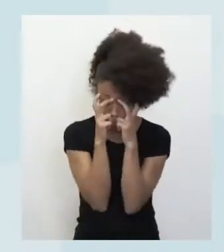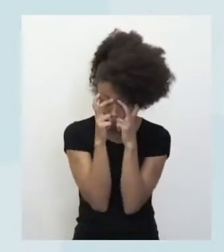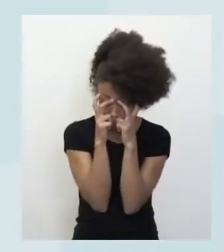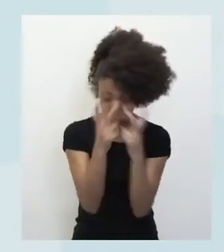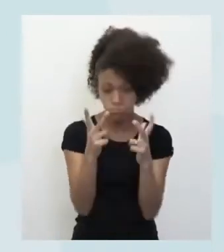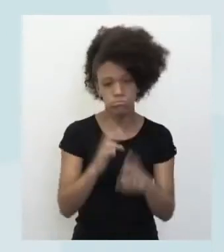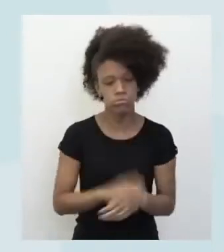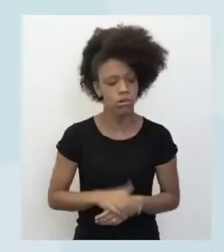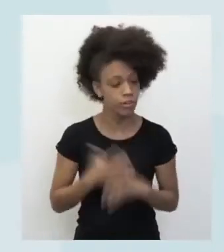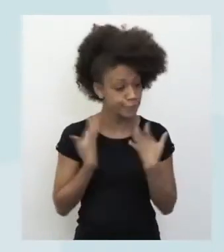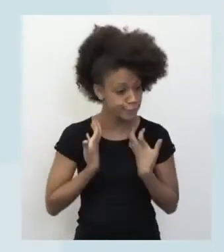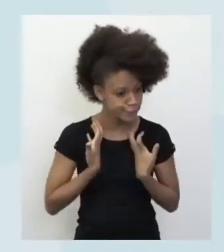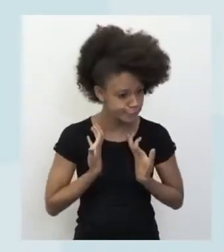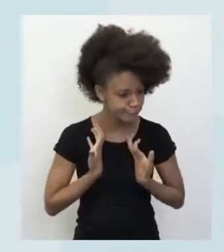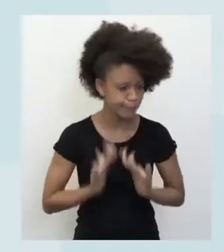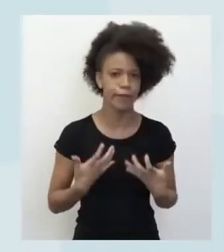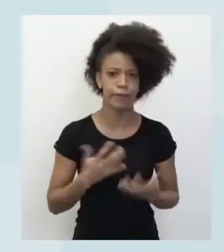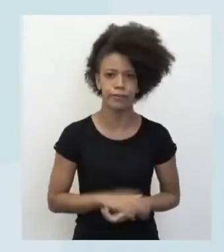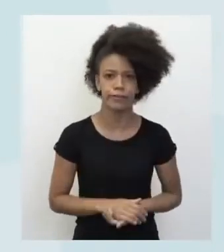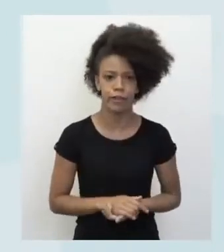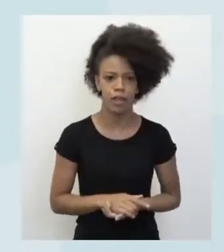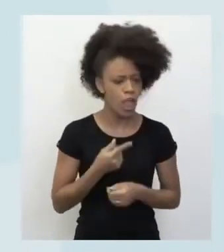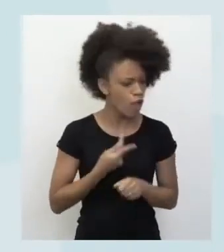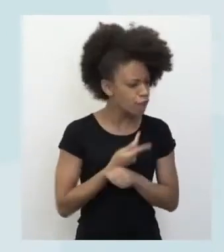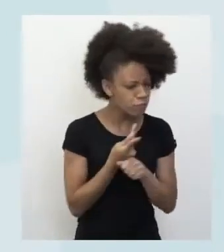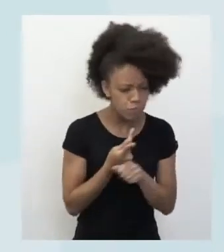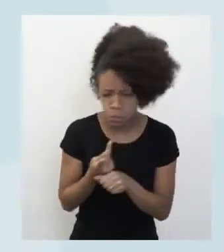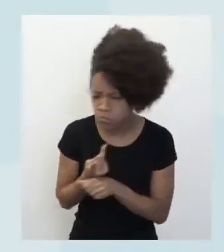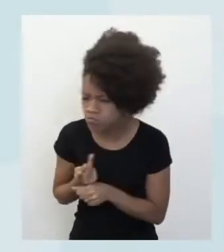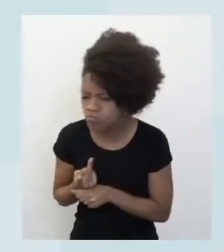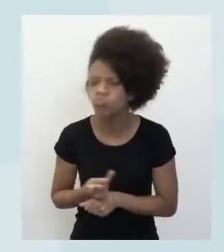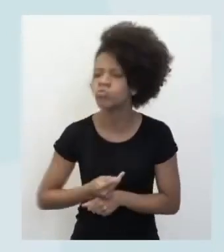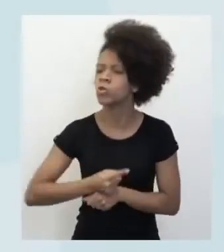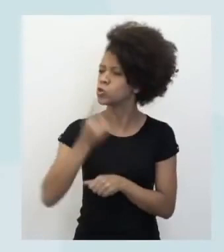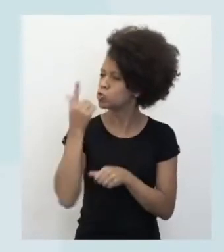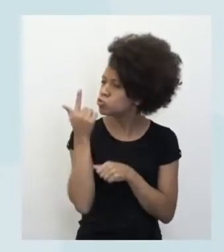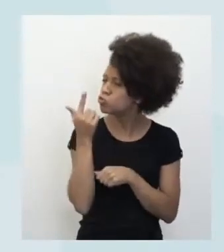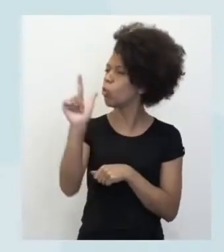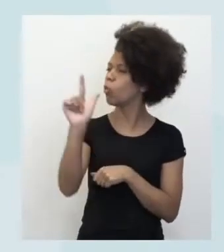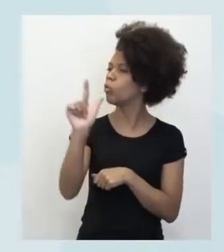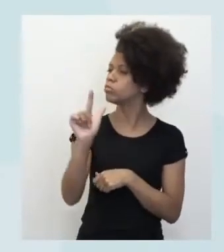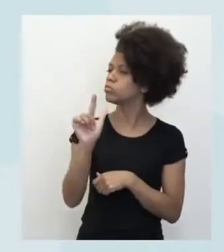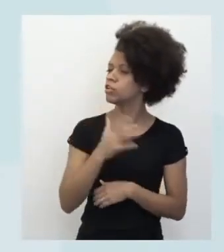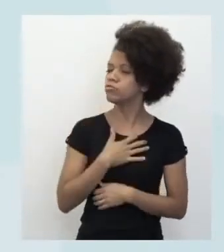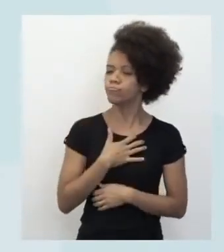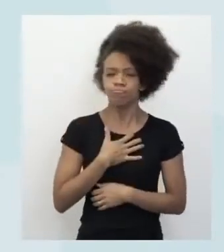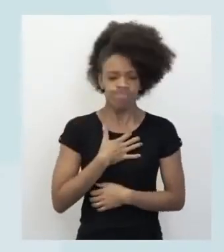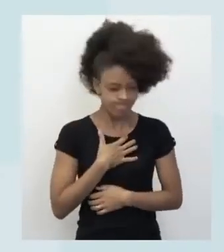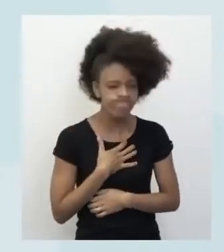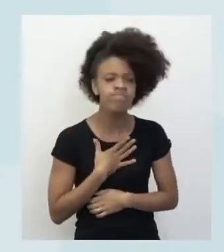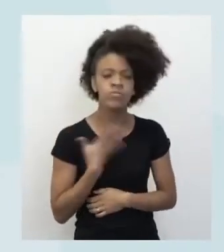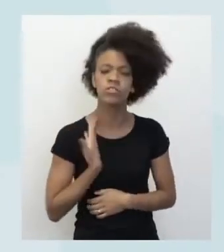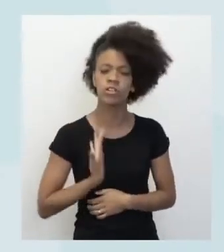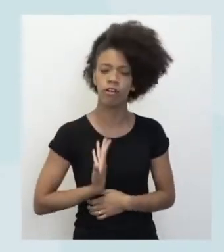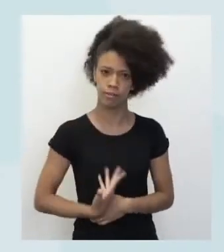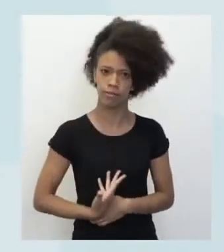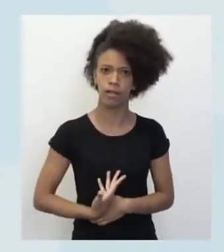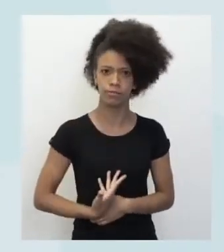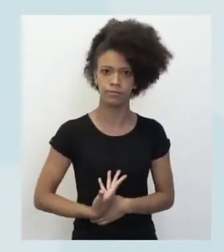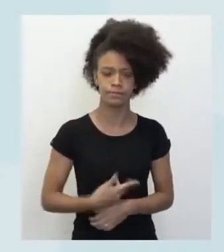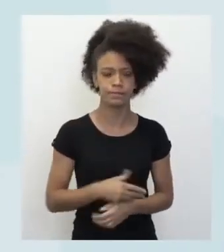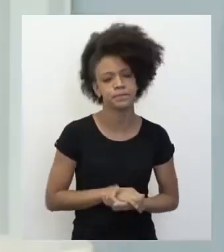que canseira, eu hei de buscar maneira de algum outro aviamento.